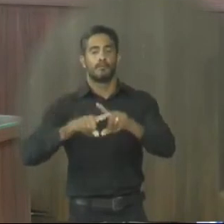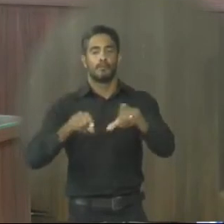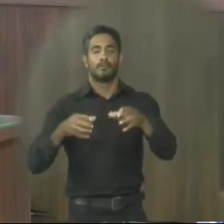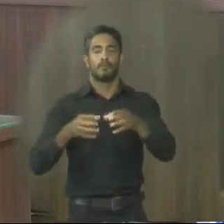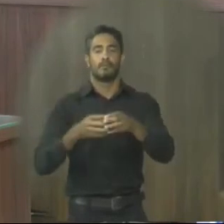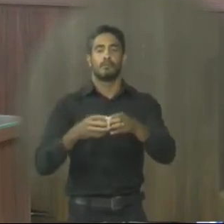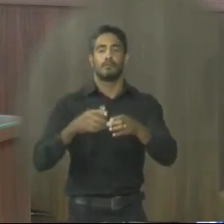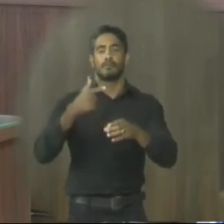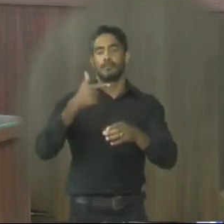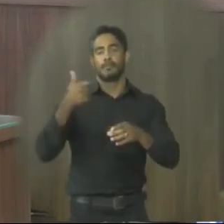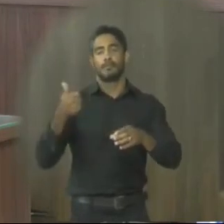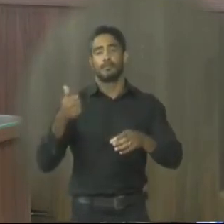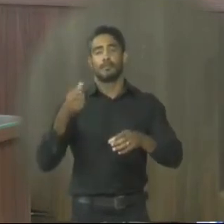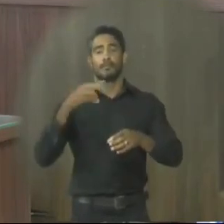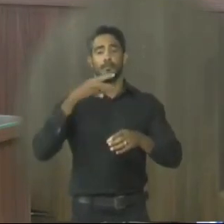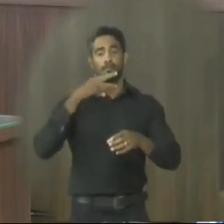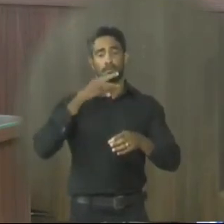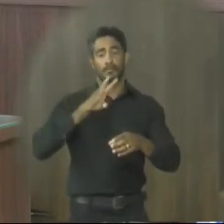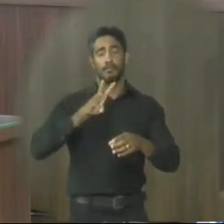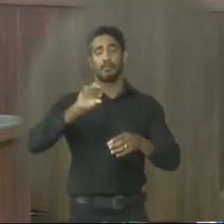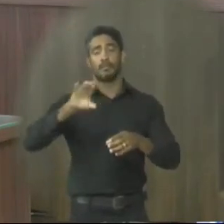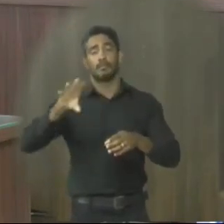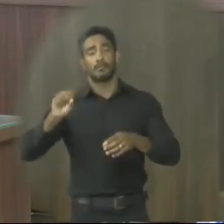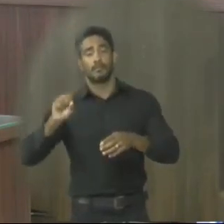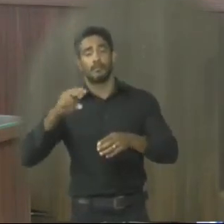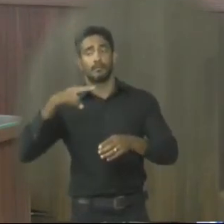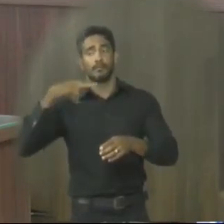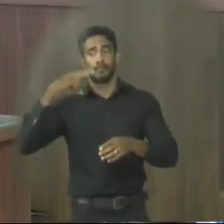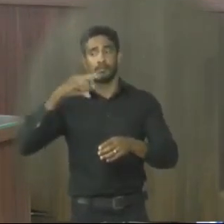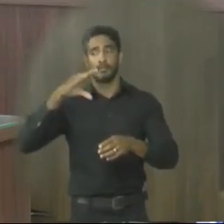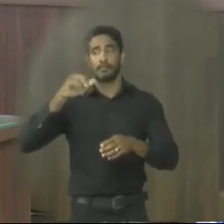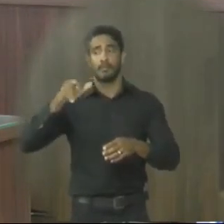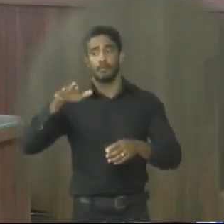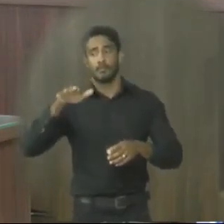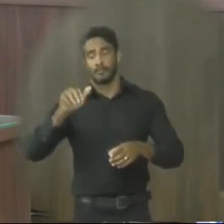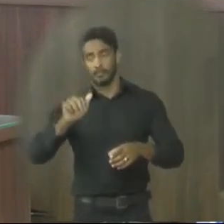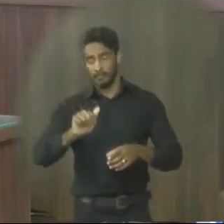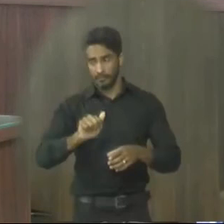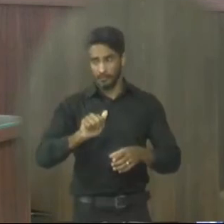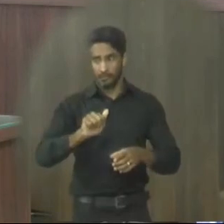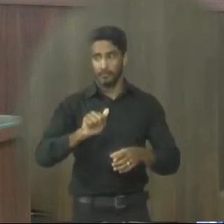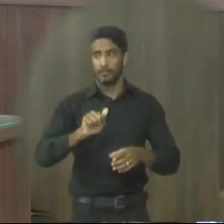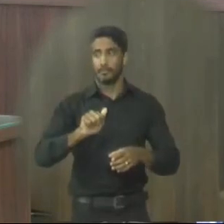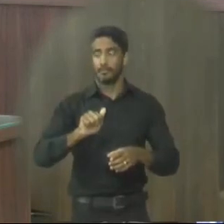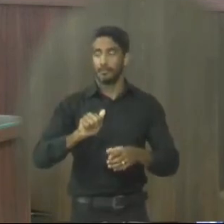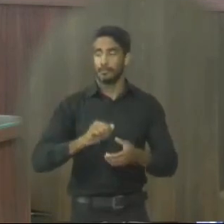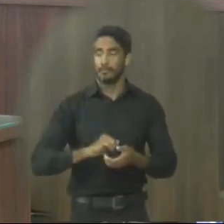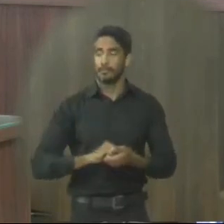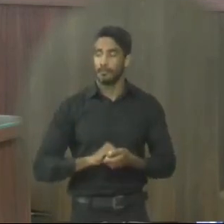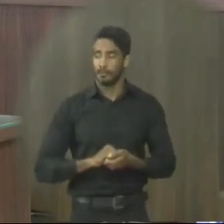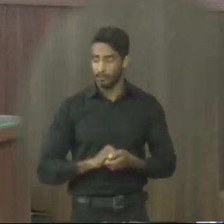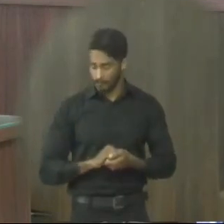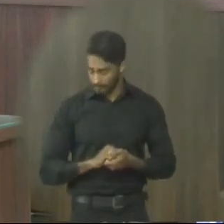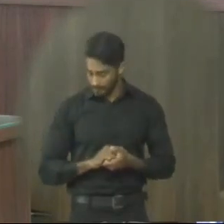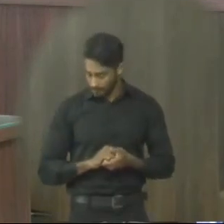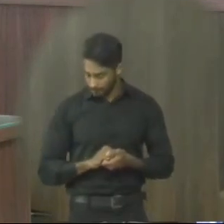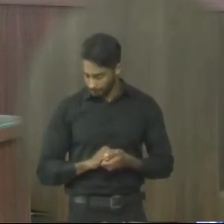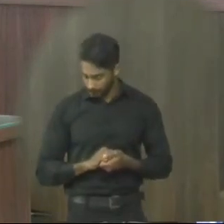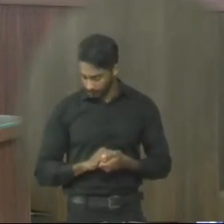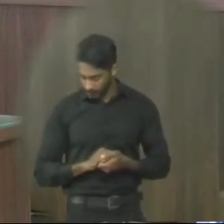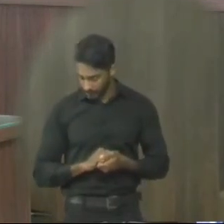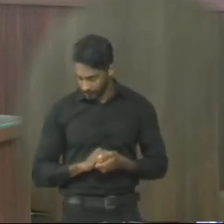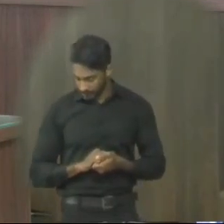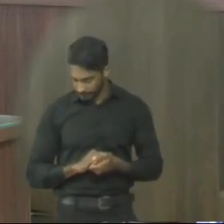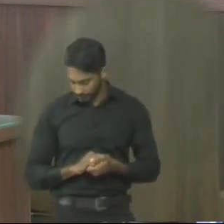março de 2022. Luiz Carlos Lopes, vereador. Carmelina Romana da Silva Teixeira, vereador.